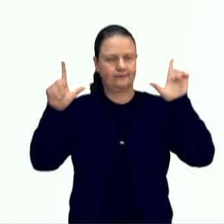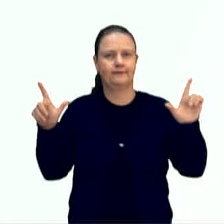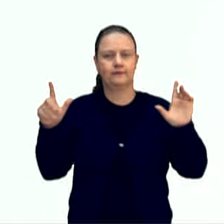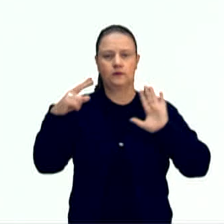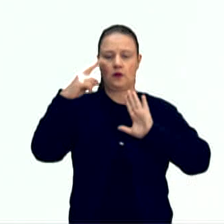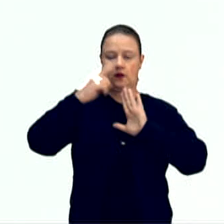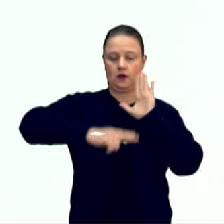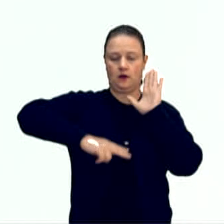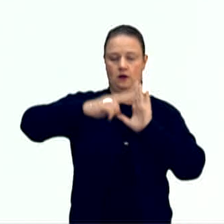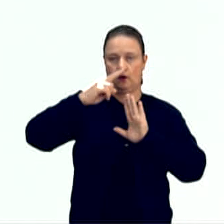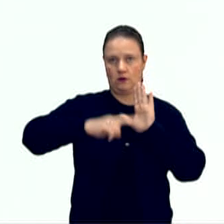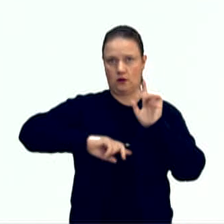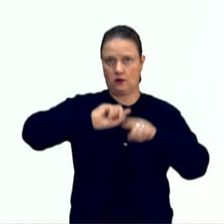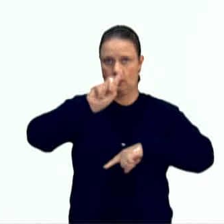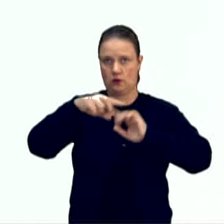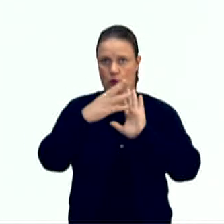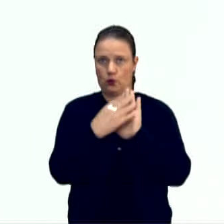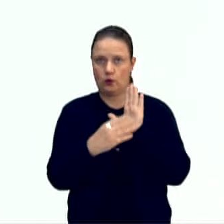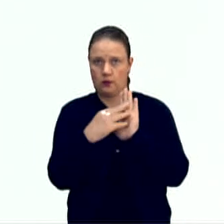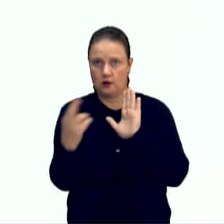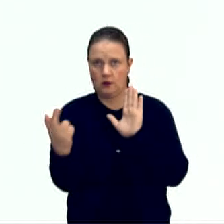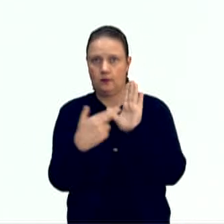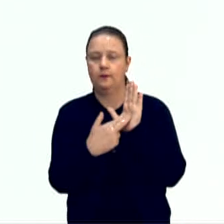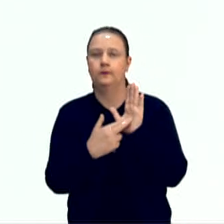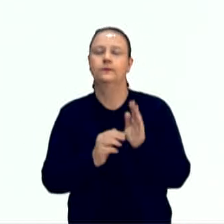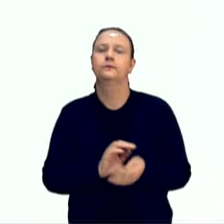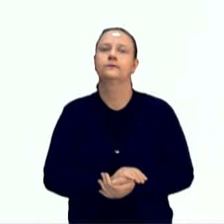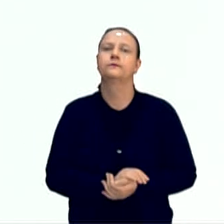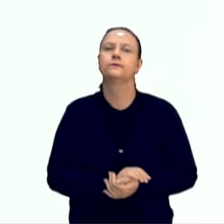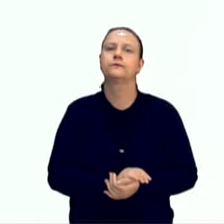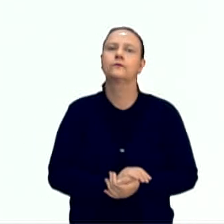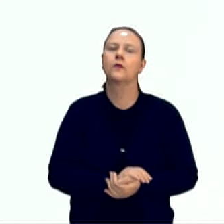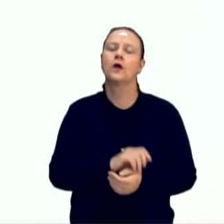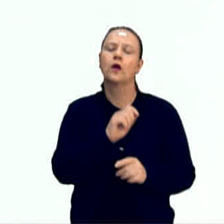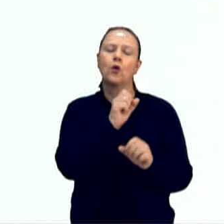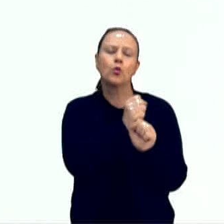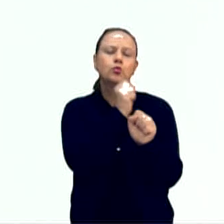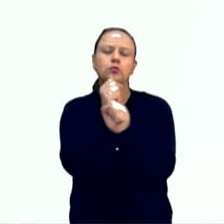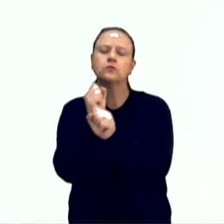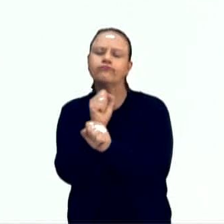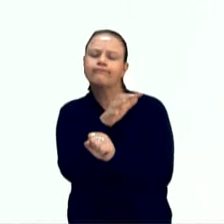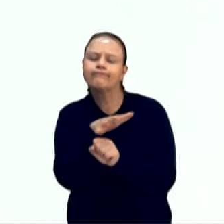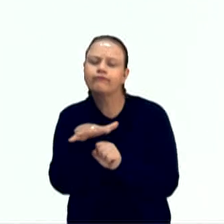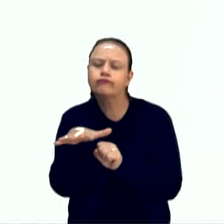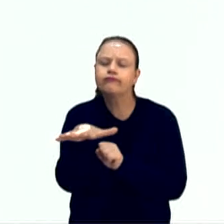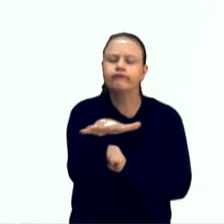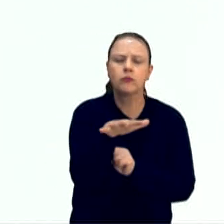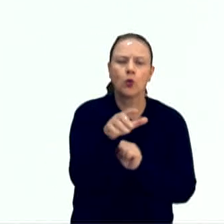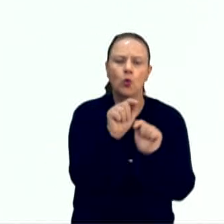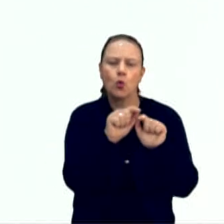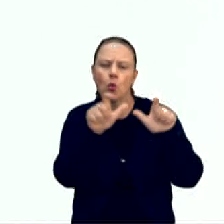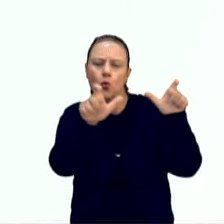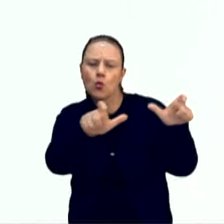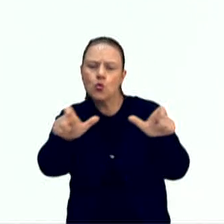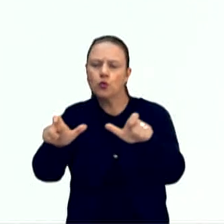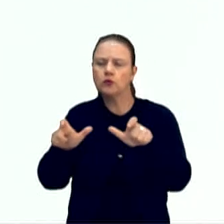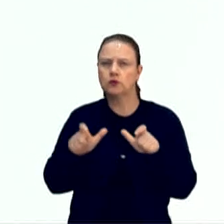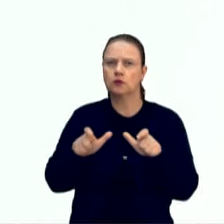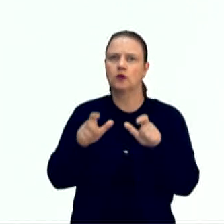ler, você vai copiar e responder. Ao longo da construção do espaço geográfico do continente americano, nota-se